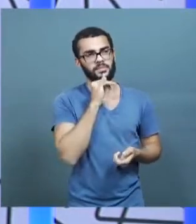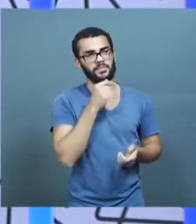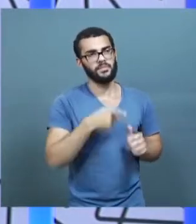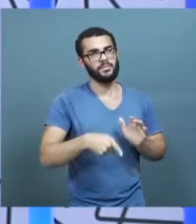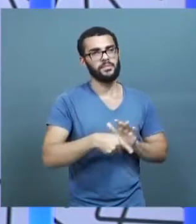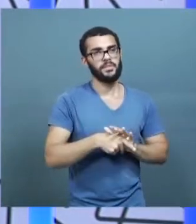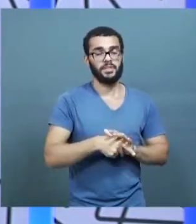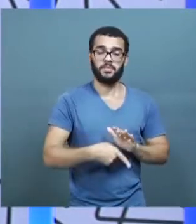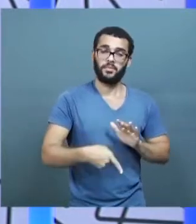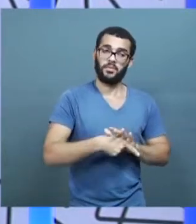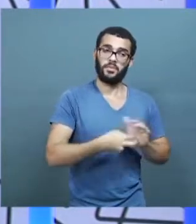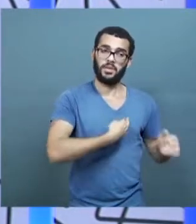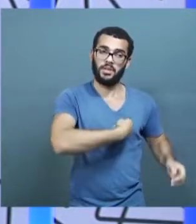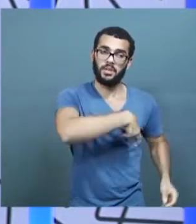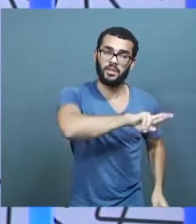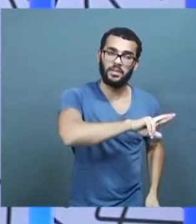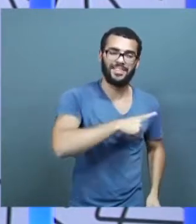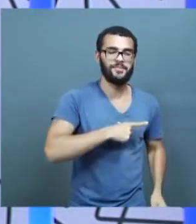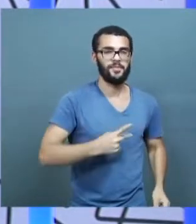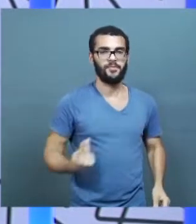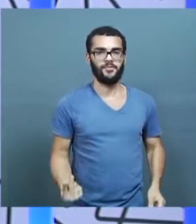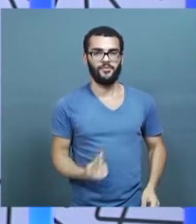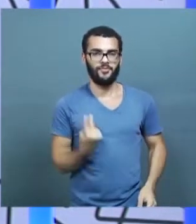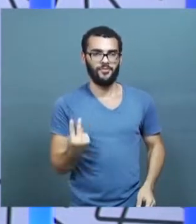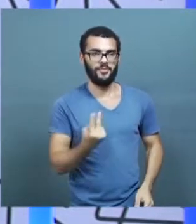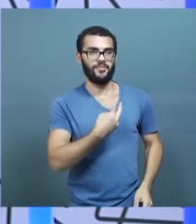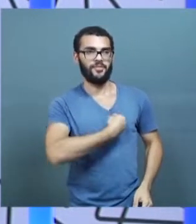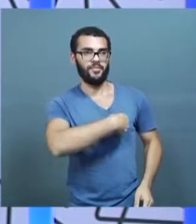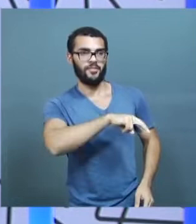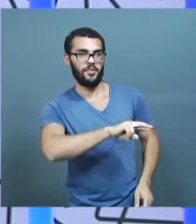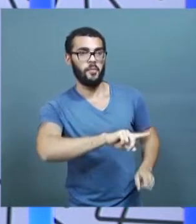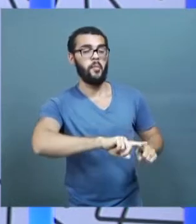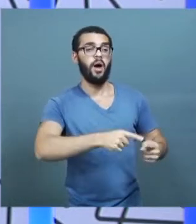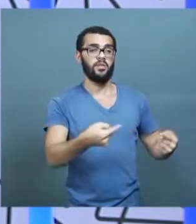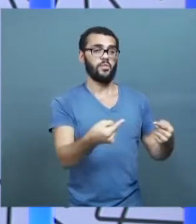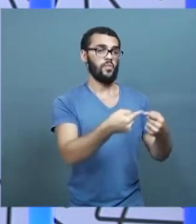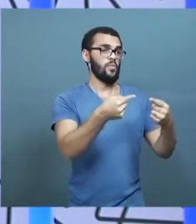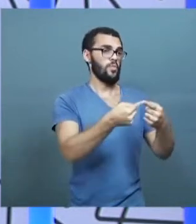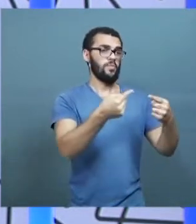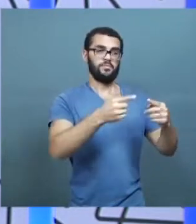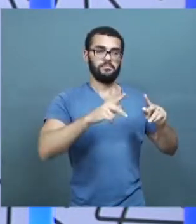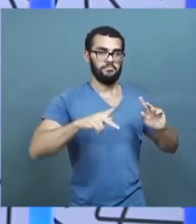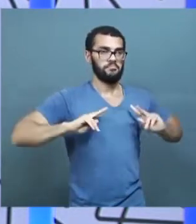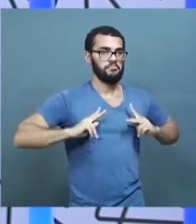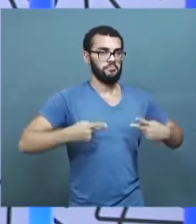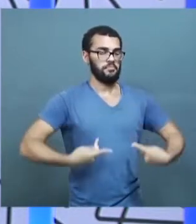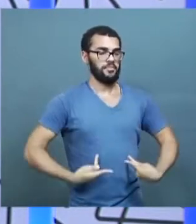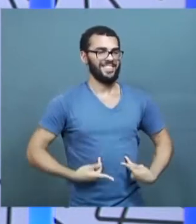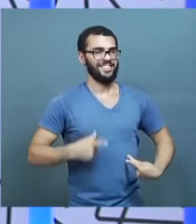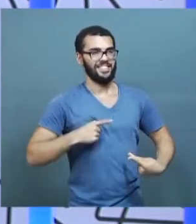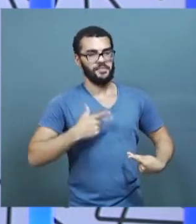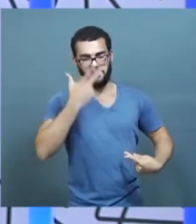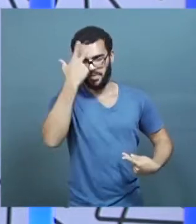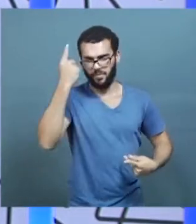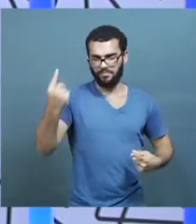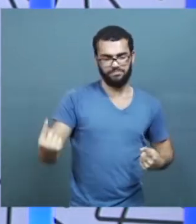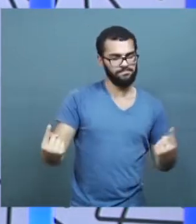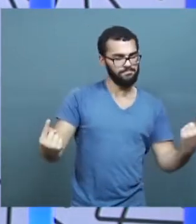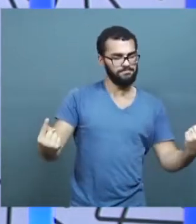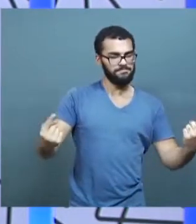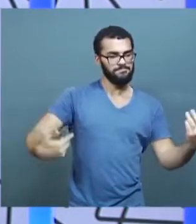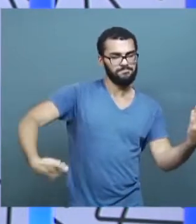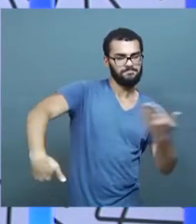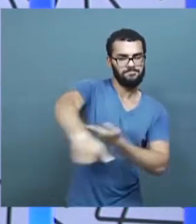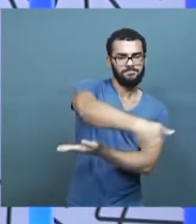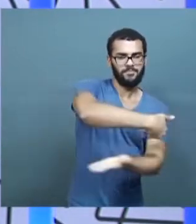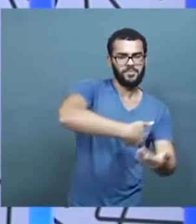até religiosas, né? São valores religiosos, mas também são valores humanos, no qual um complementa o outro. Independente da